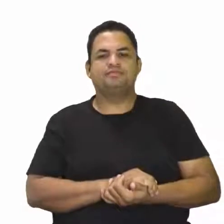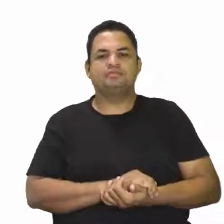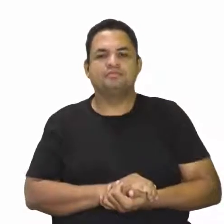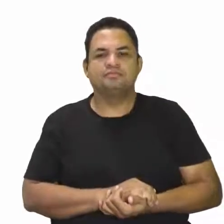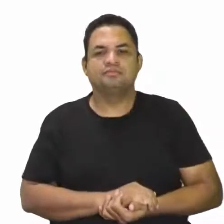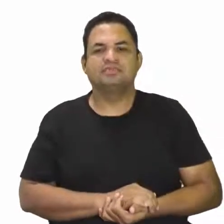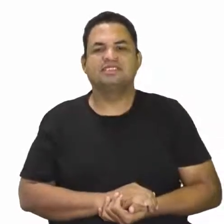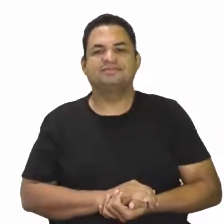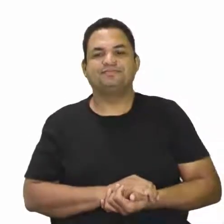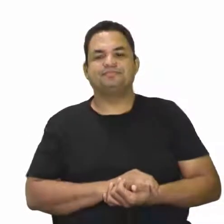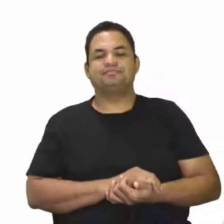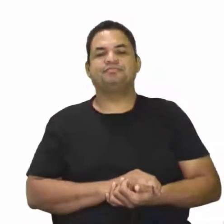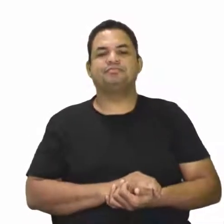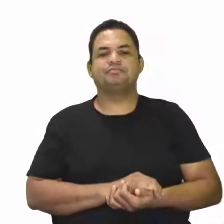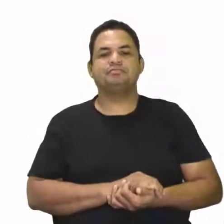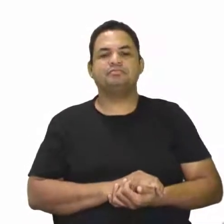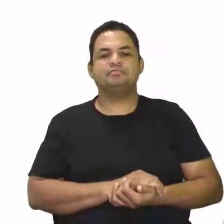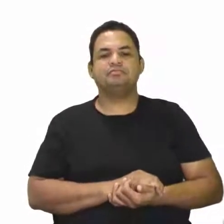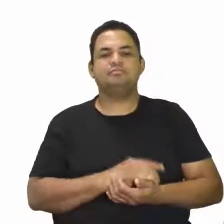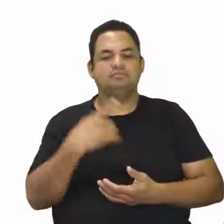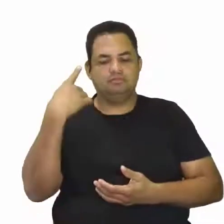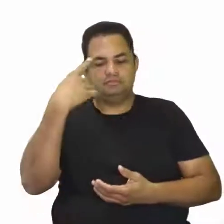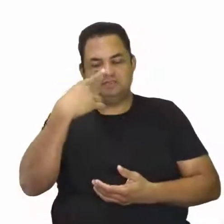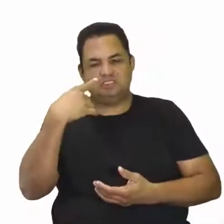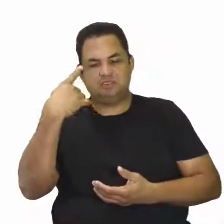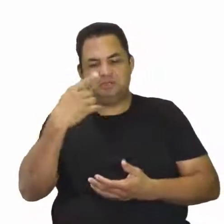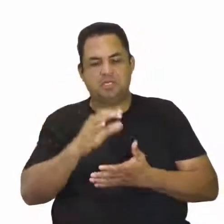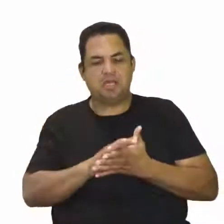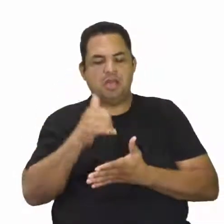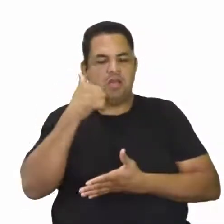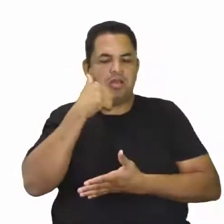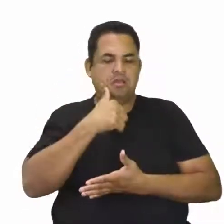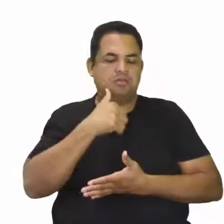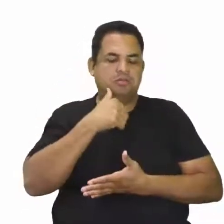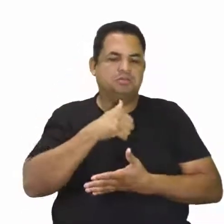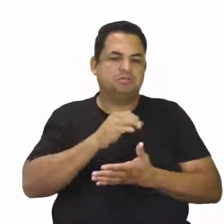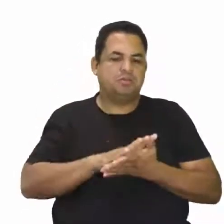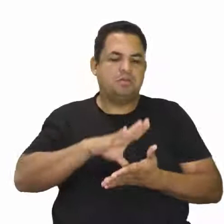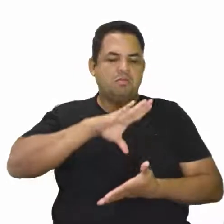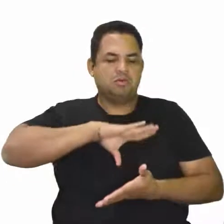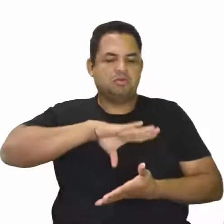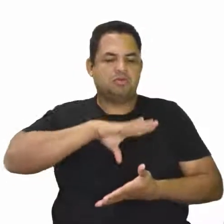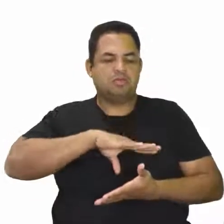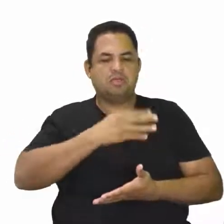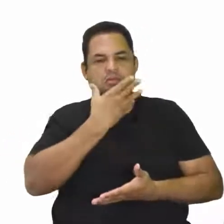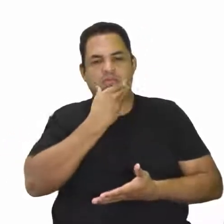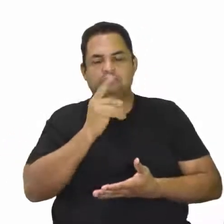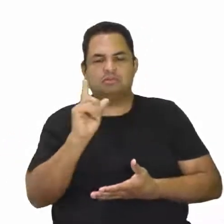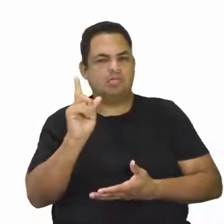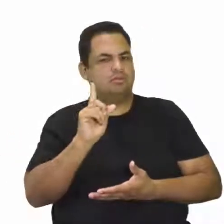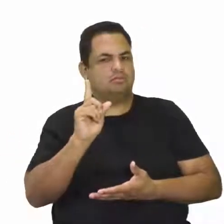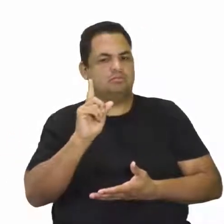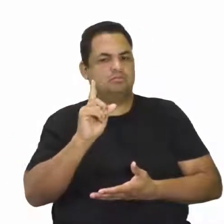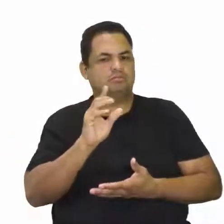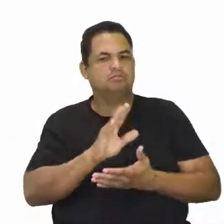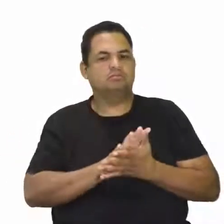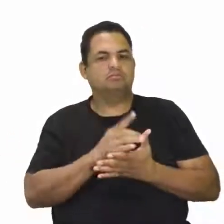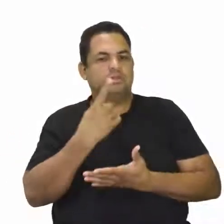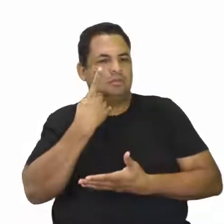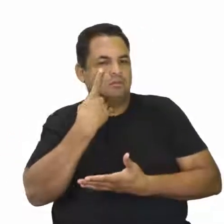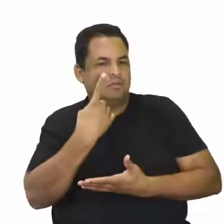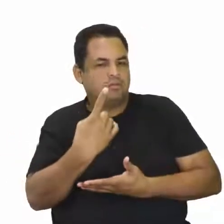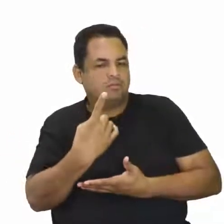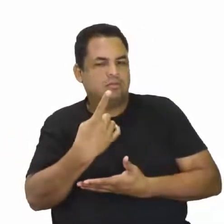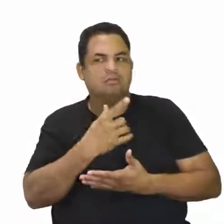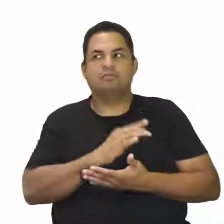masculino, espanhol vai ser feminino. Espanhol é feminino, português vai ser masculino. Não. É